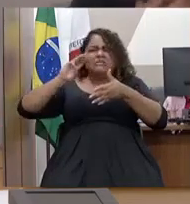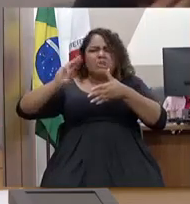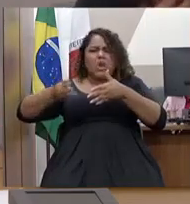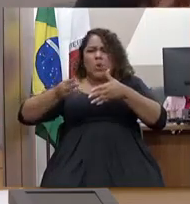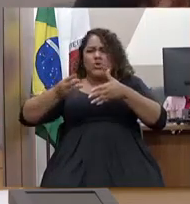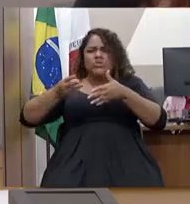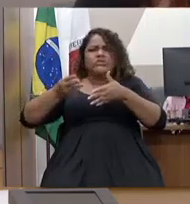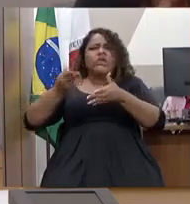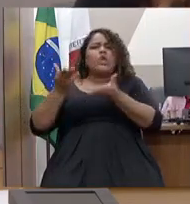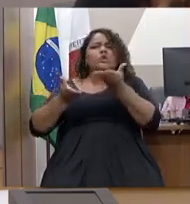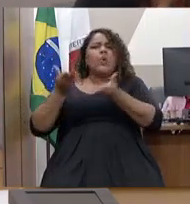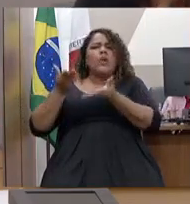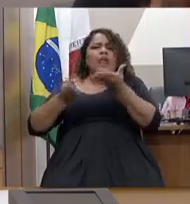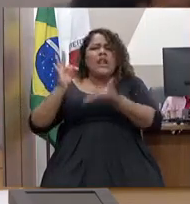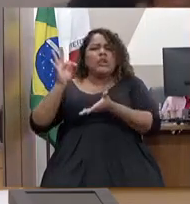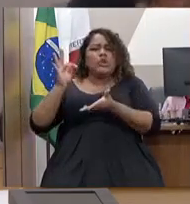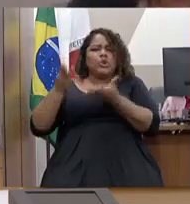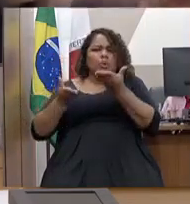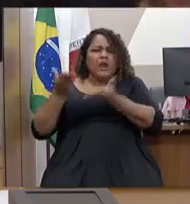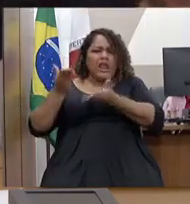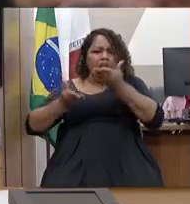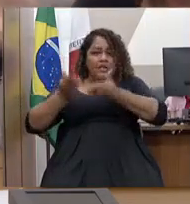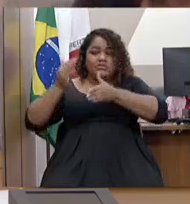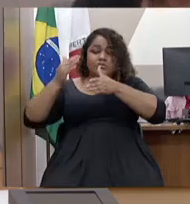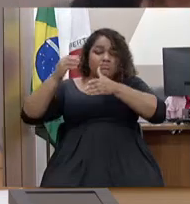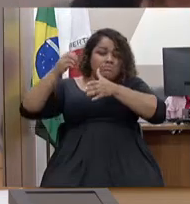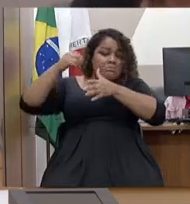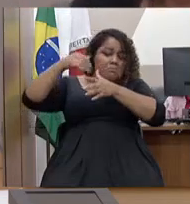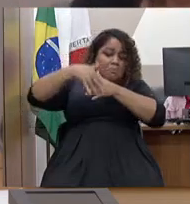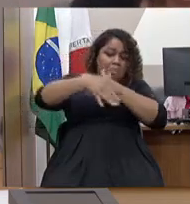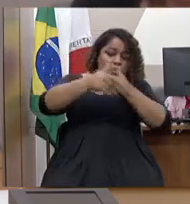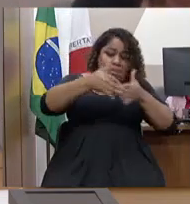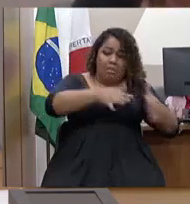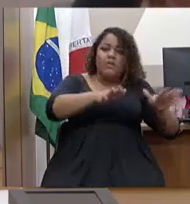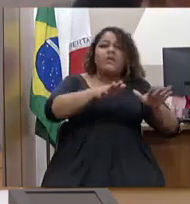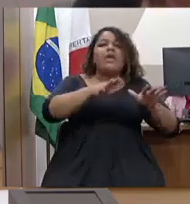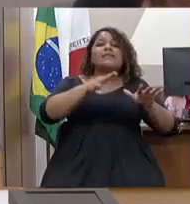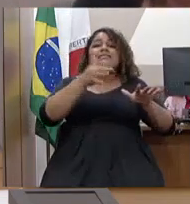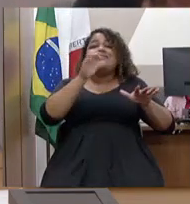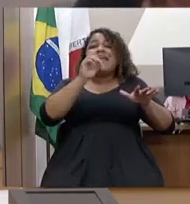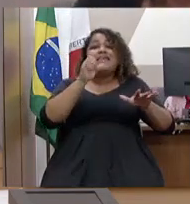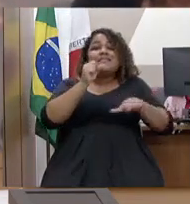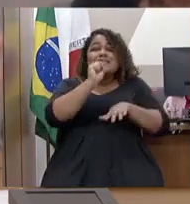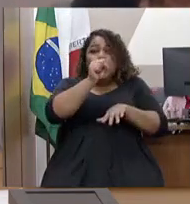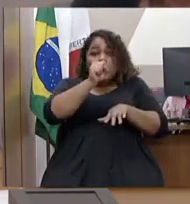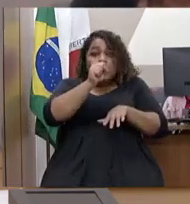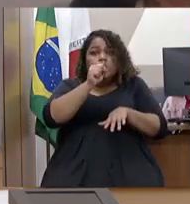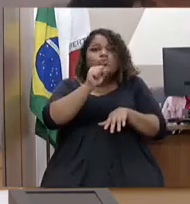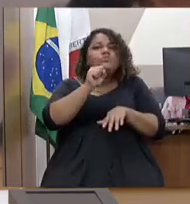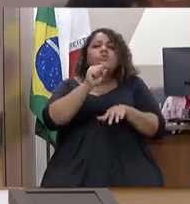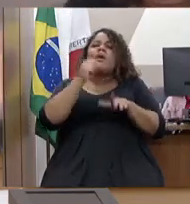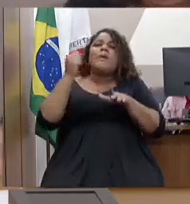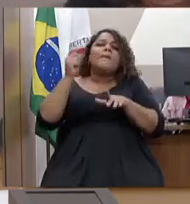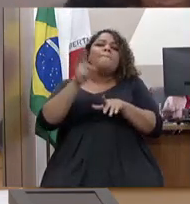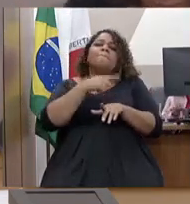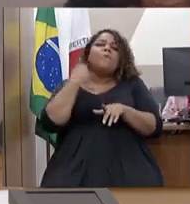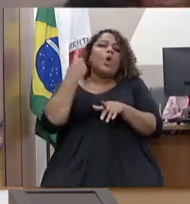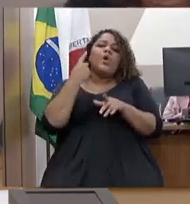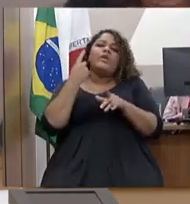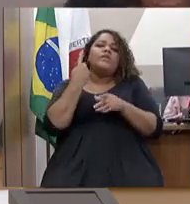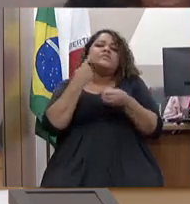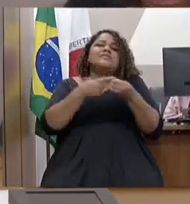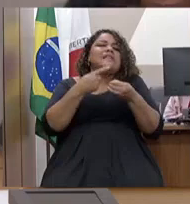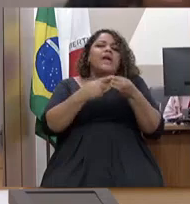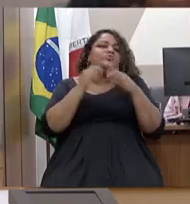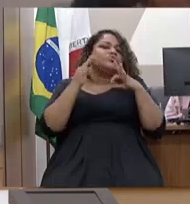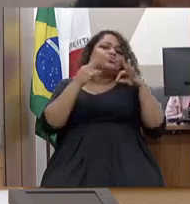só em 5 segundos em 10 segundos ele mata 250 pessoas destrói uma cidade inteira destrói o meio ambiente e